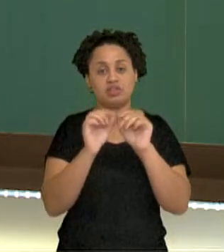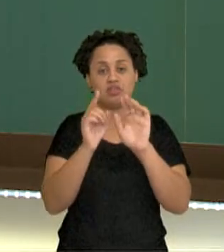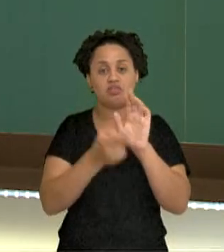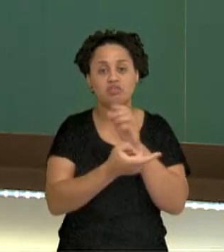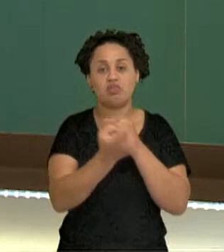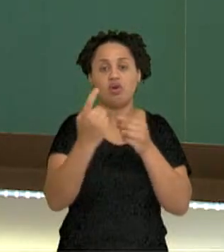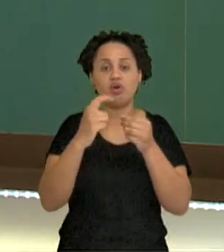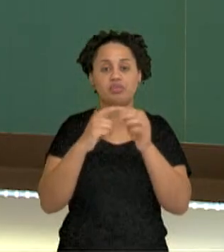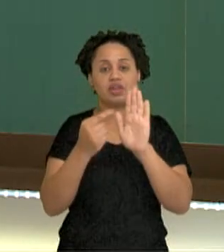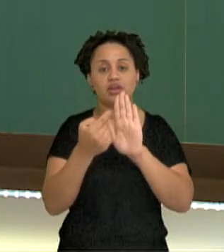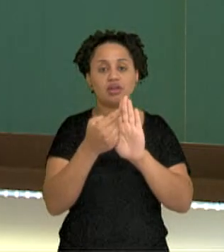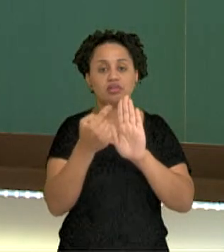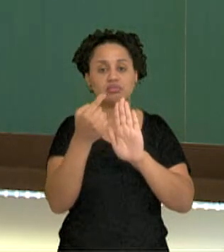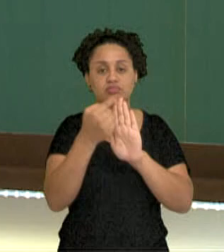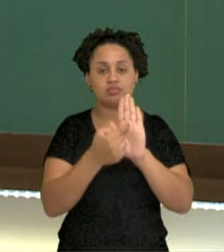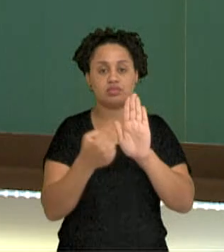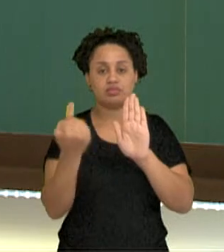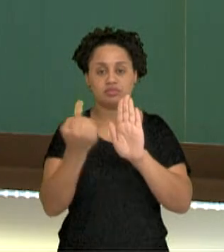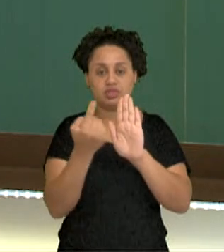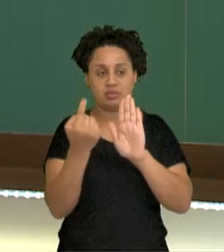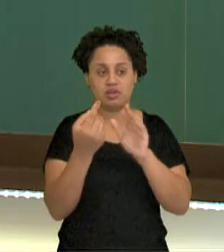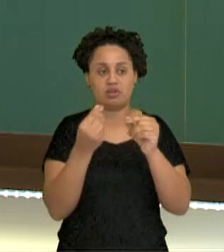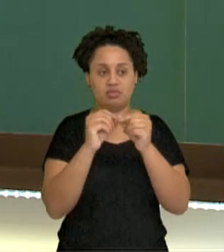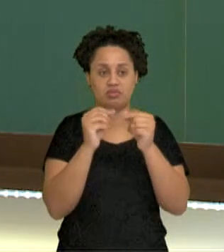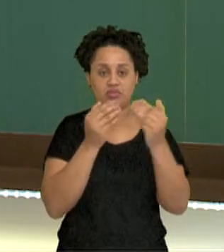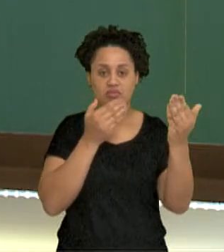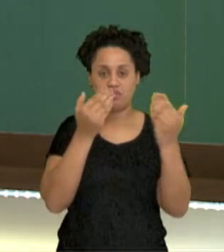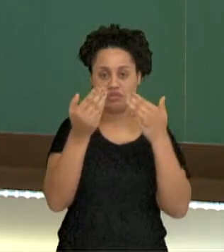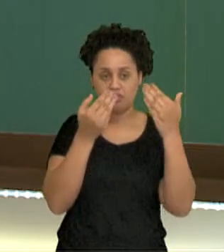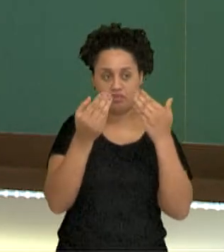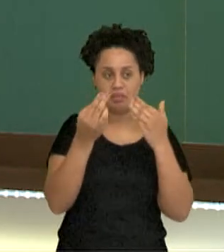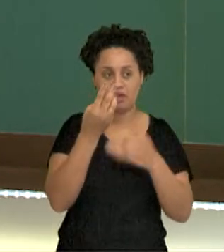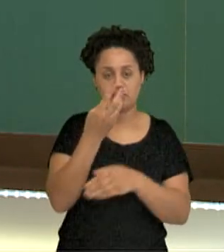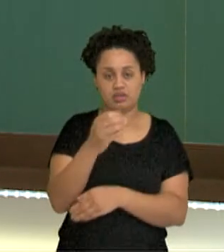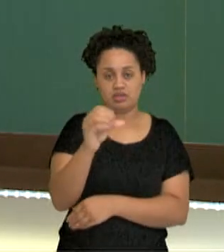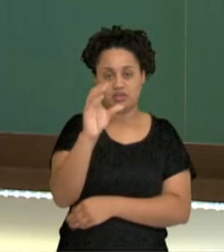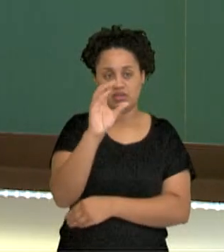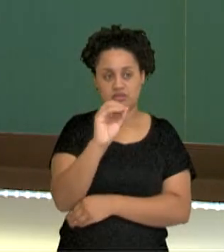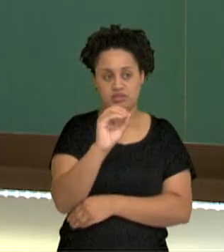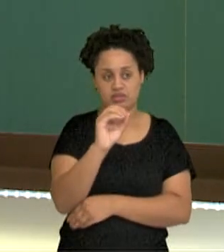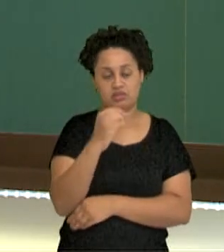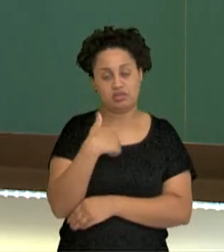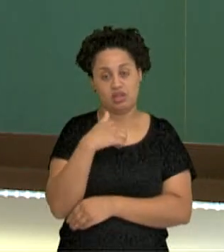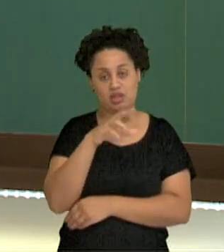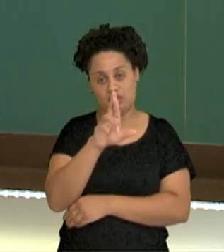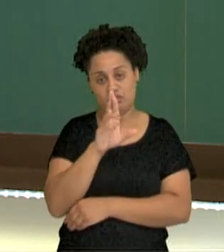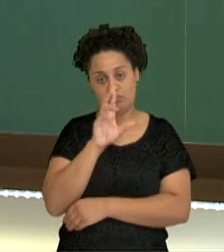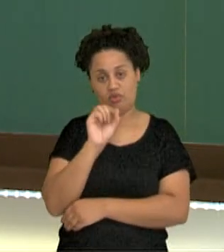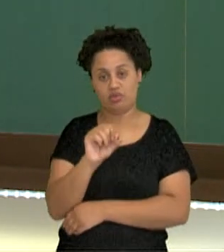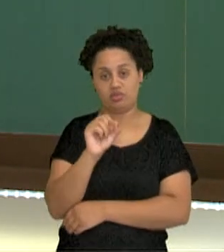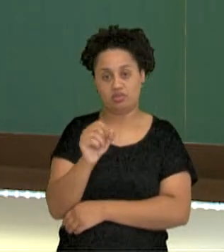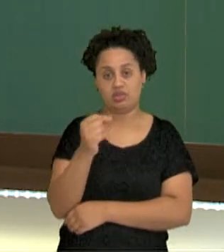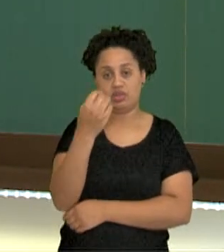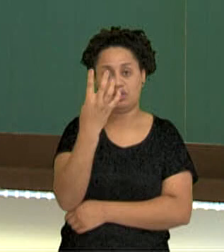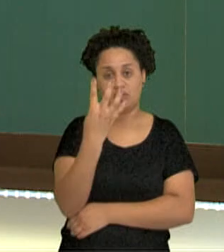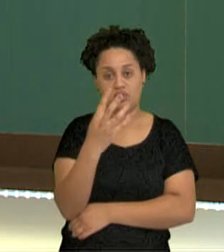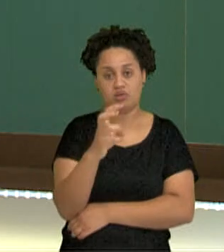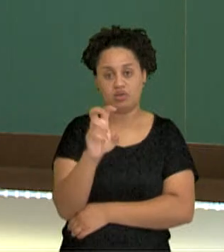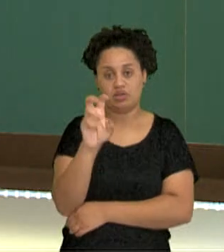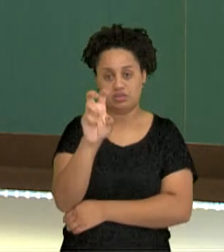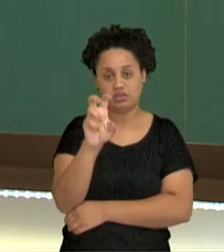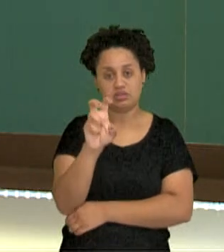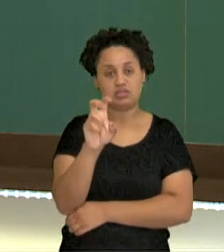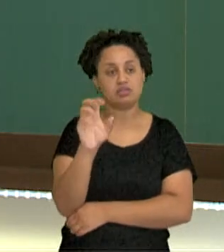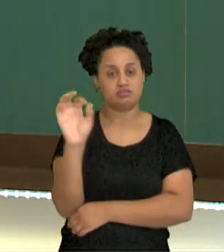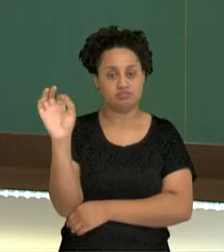primeiro. Comparo com o ângulo de 360 graus e chego que é equivalente, correspondente